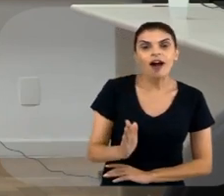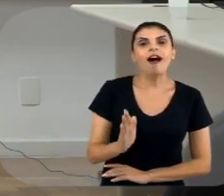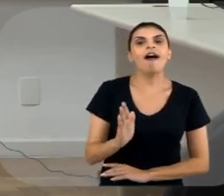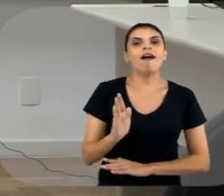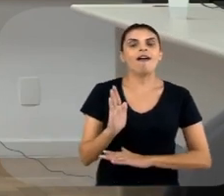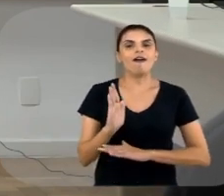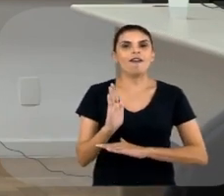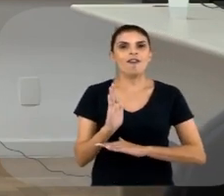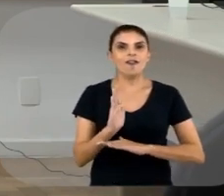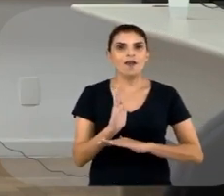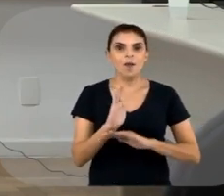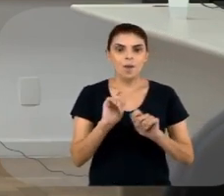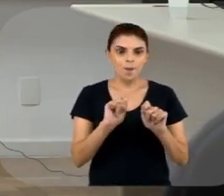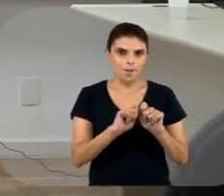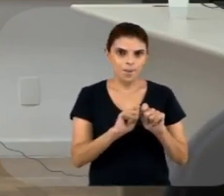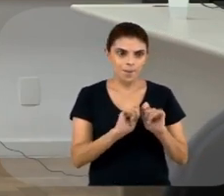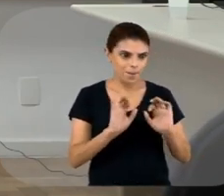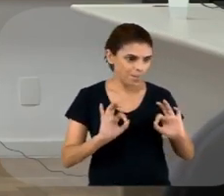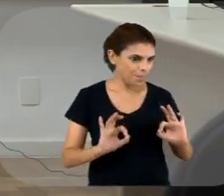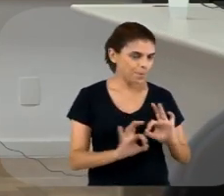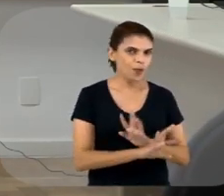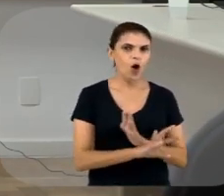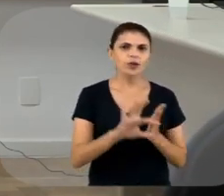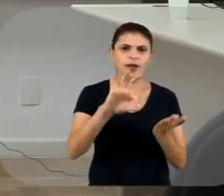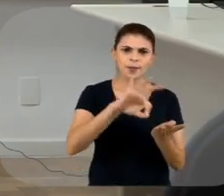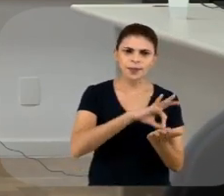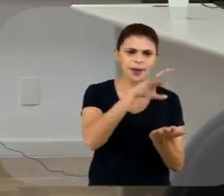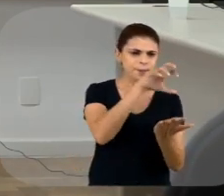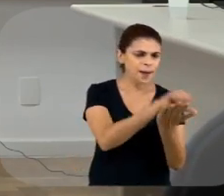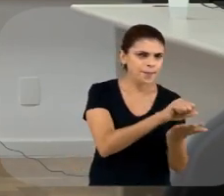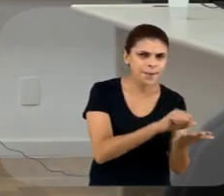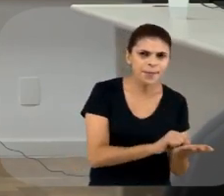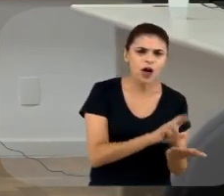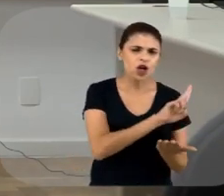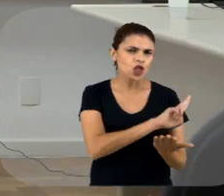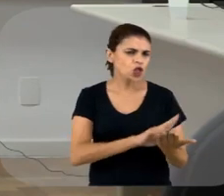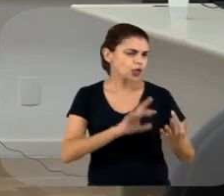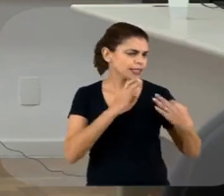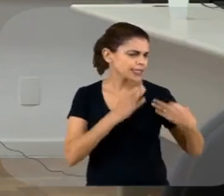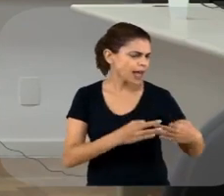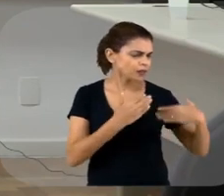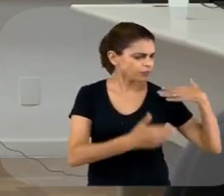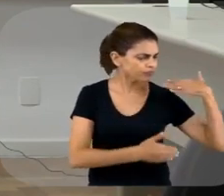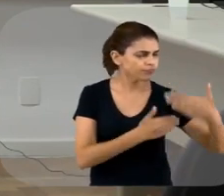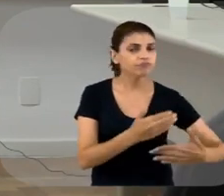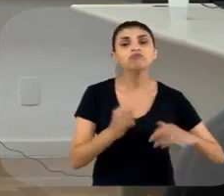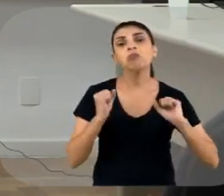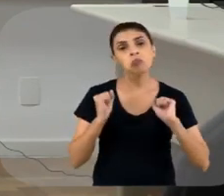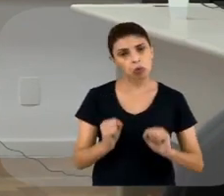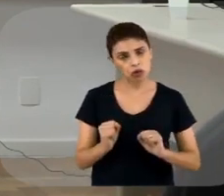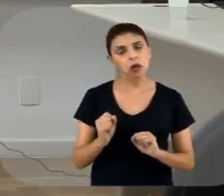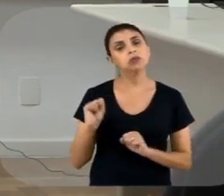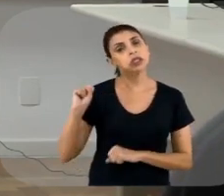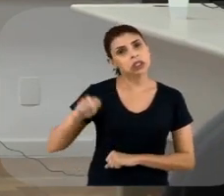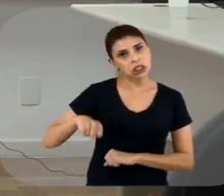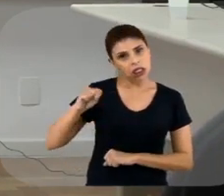essa formalização, o Lartíssimo foi preenchido, tá tudo certinho, a gente já é capaz de, por